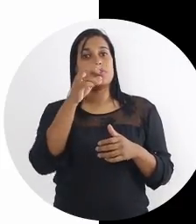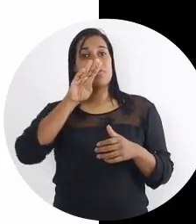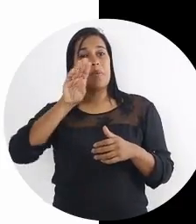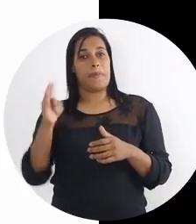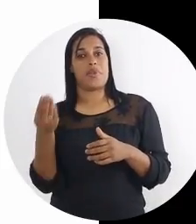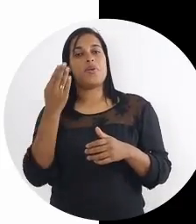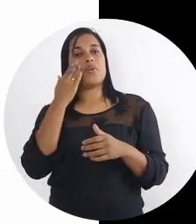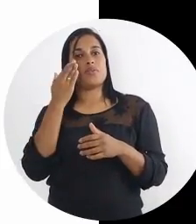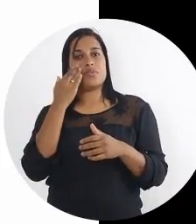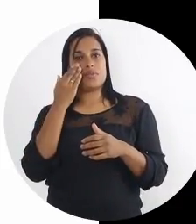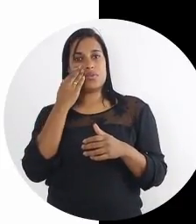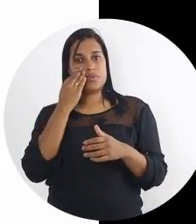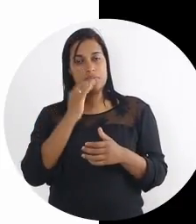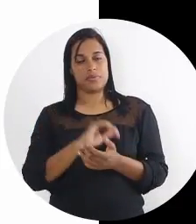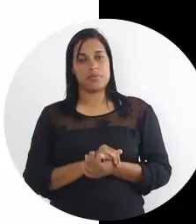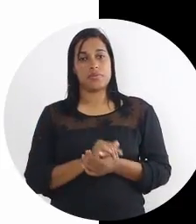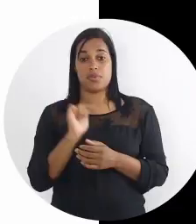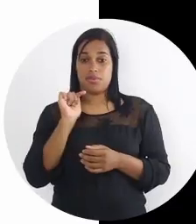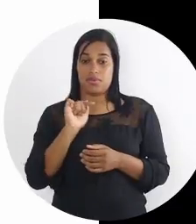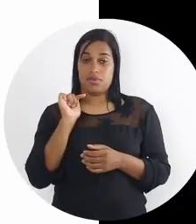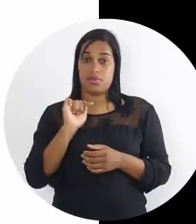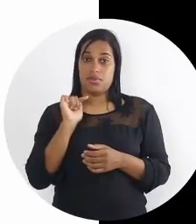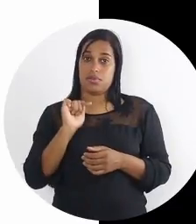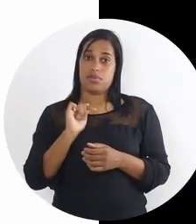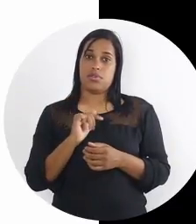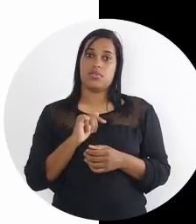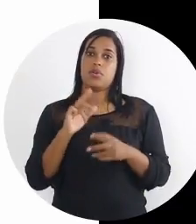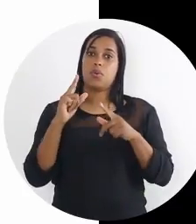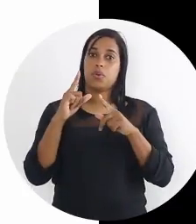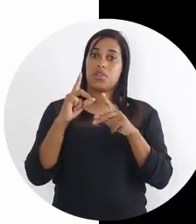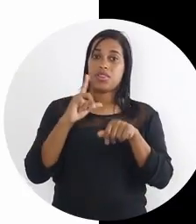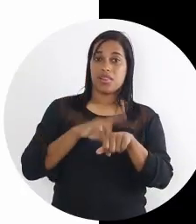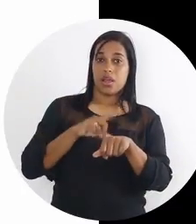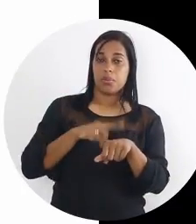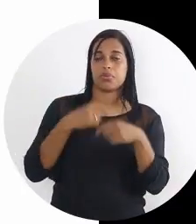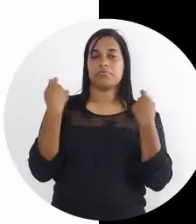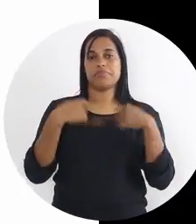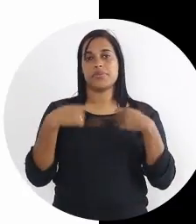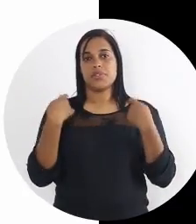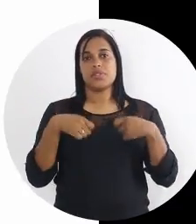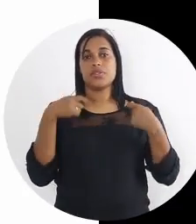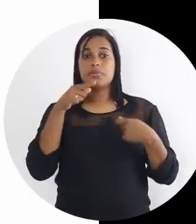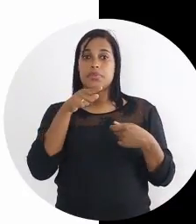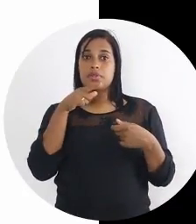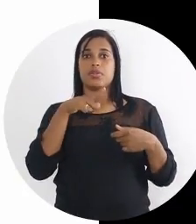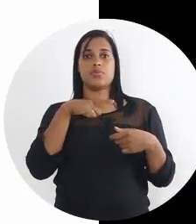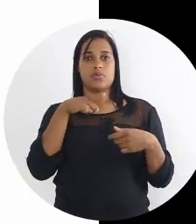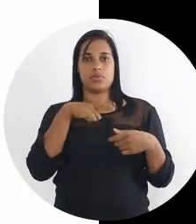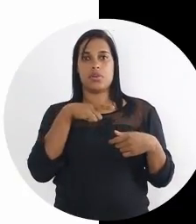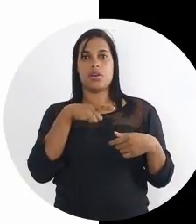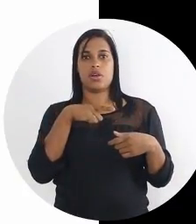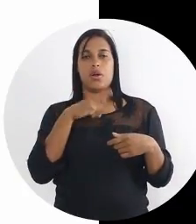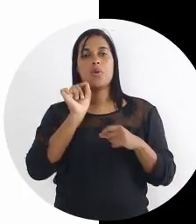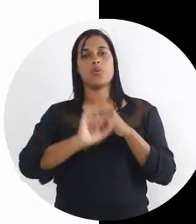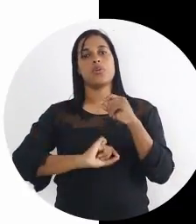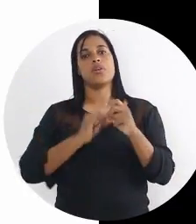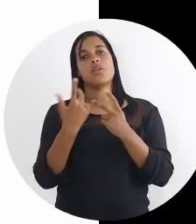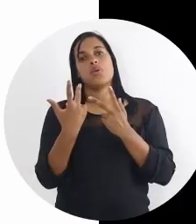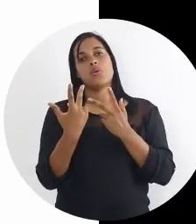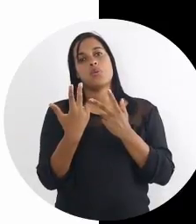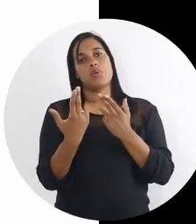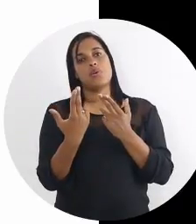prevista inicialmente. Nessas condições, o tempo mínimo necessário para que isso ocorresse seria igual